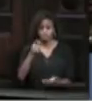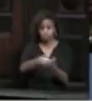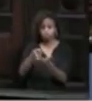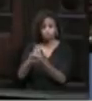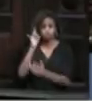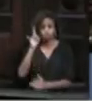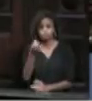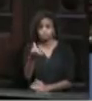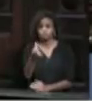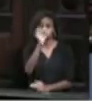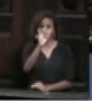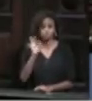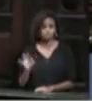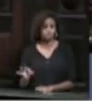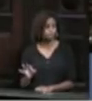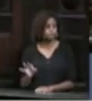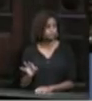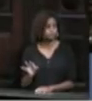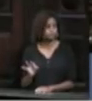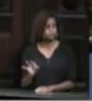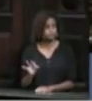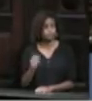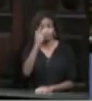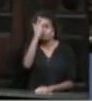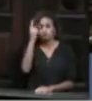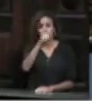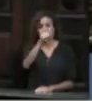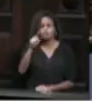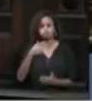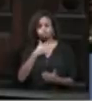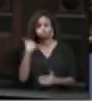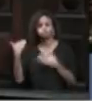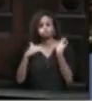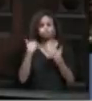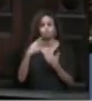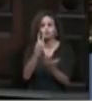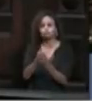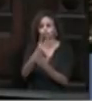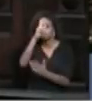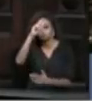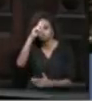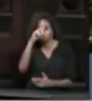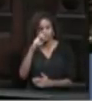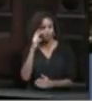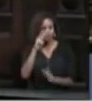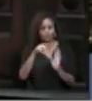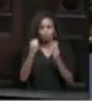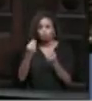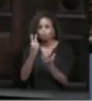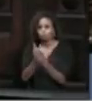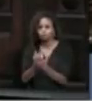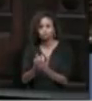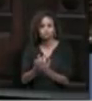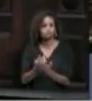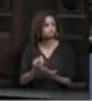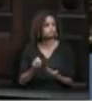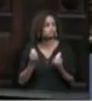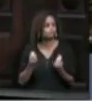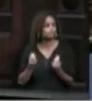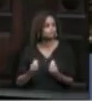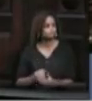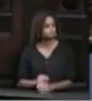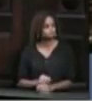6%. As pessoas estão morrendo nos hospitais, olha as condições que estão colocadas.